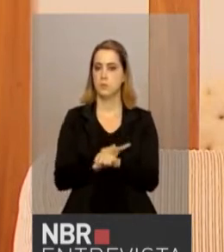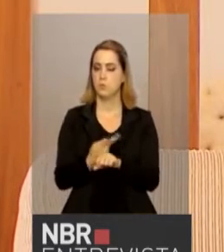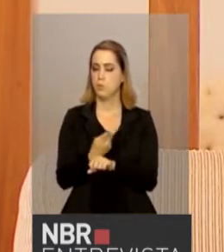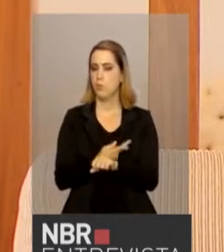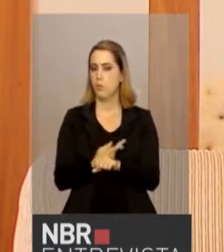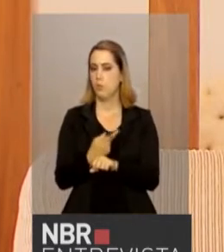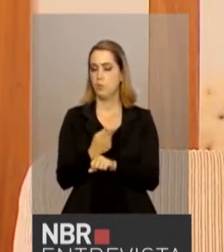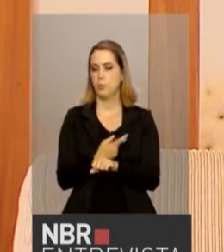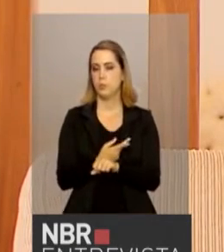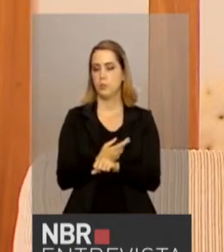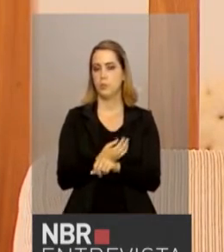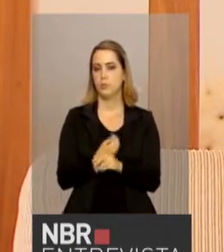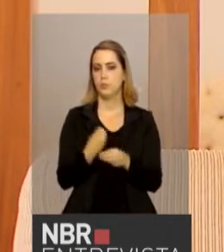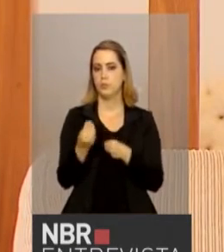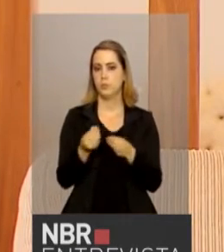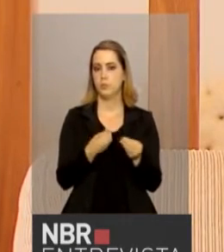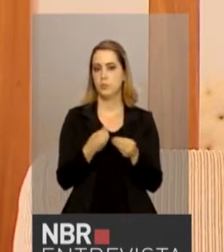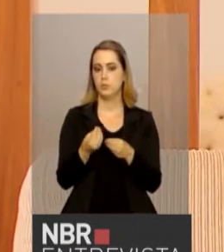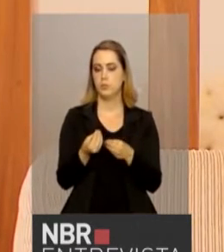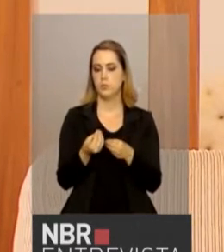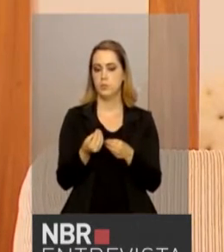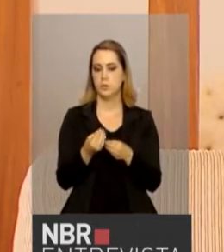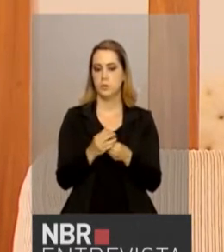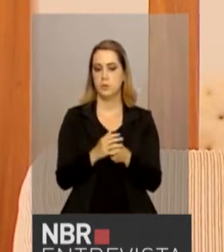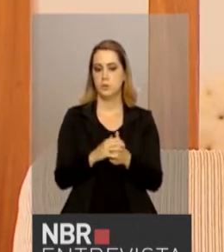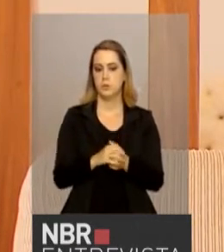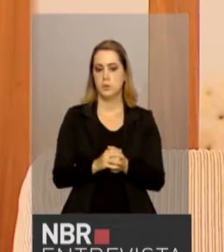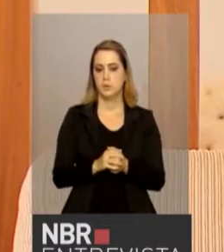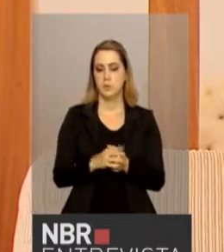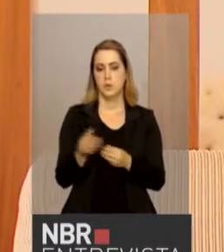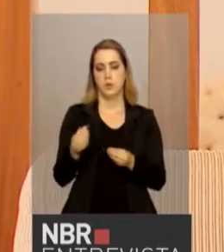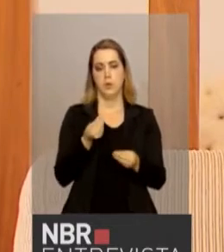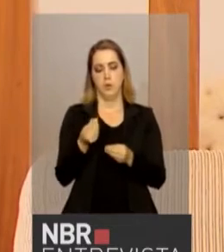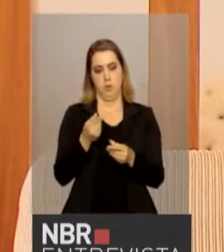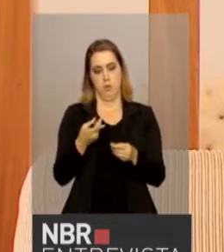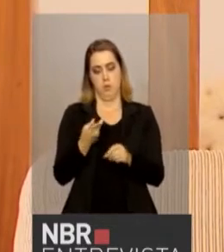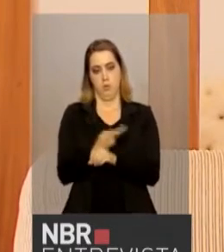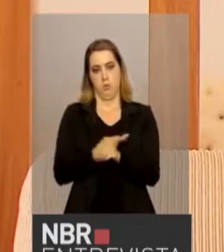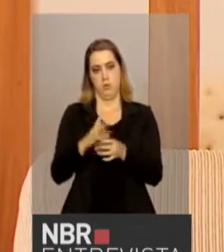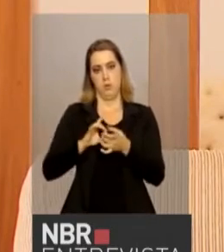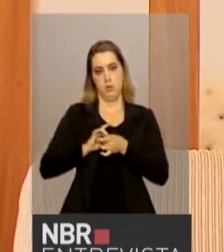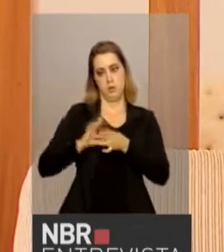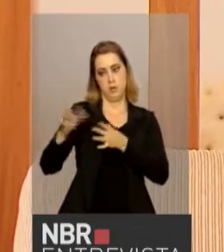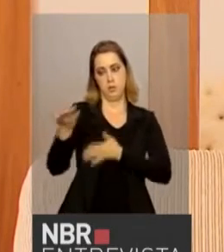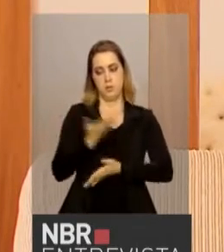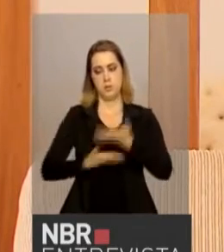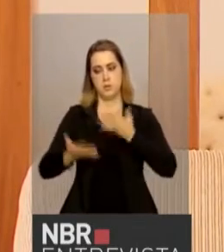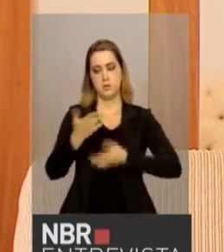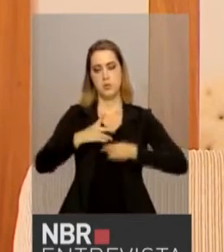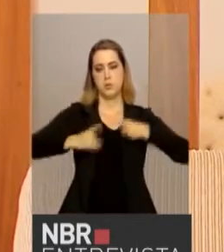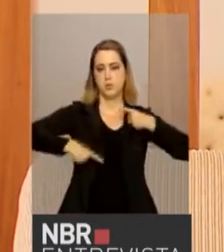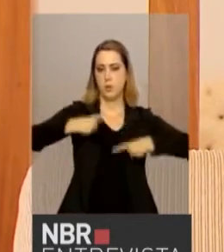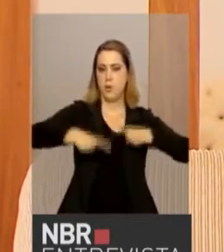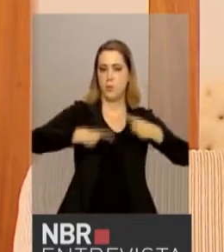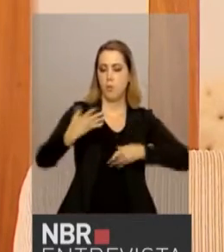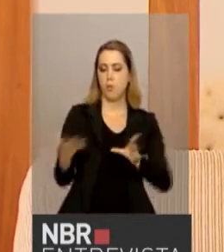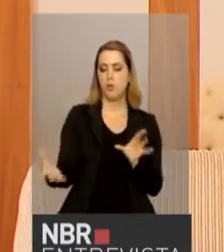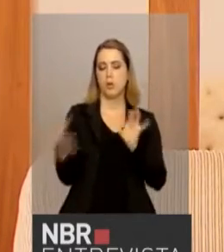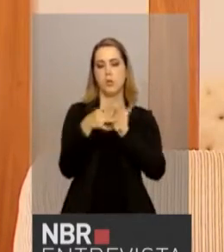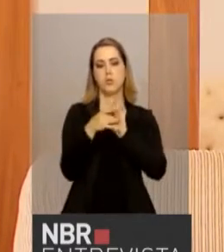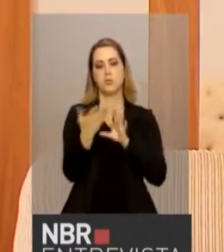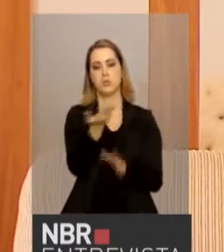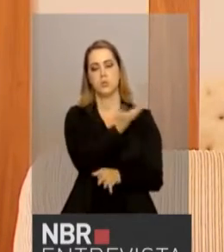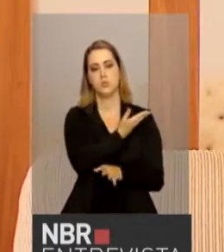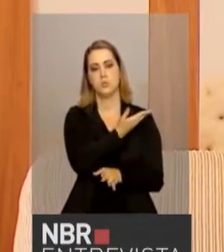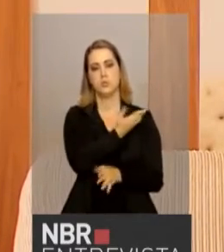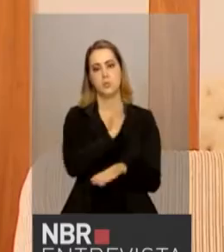como a liberdade sensação de comer o cio uma política a miami para